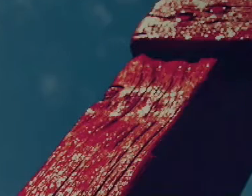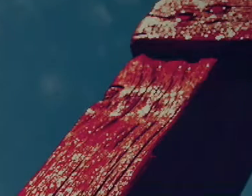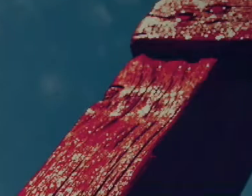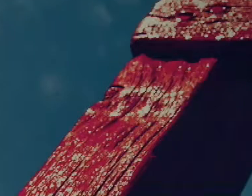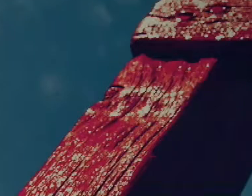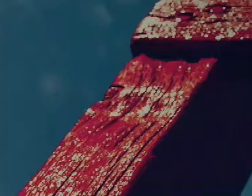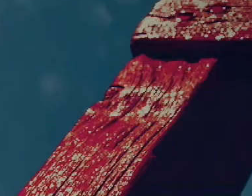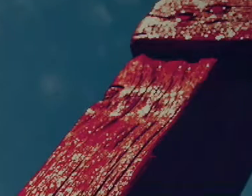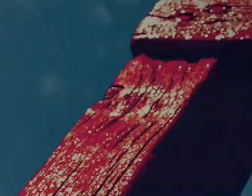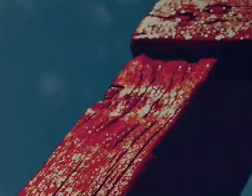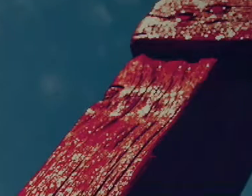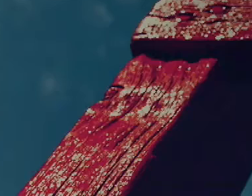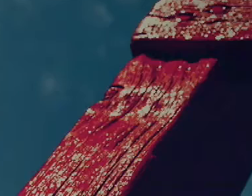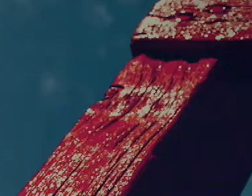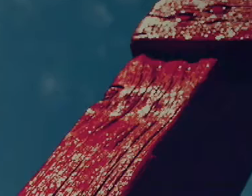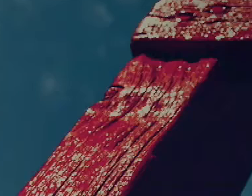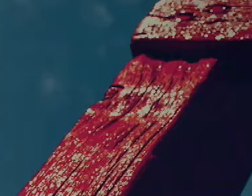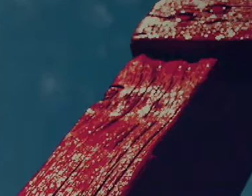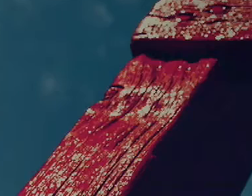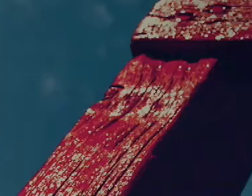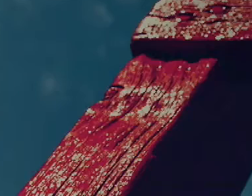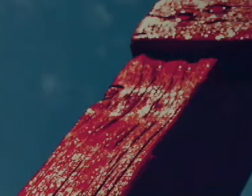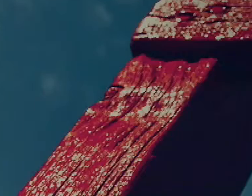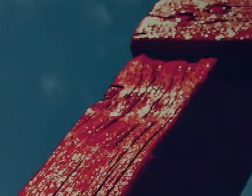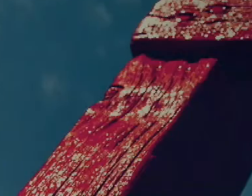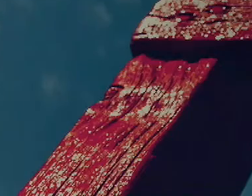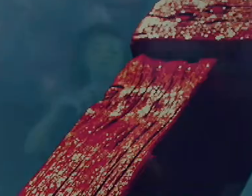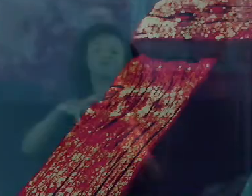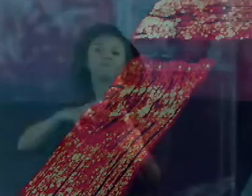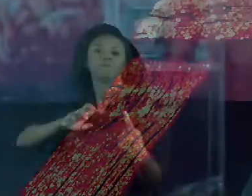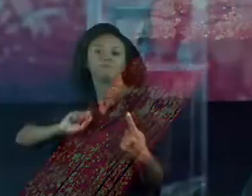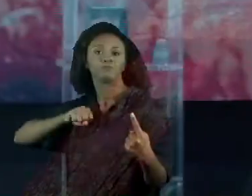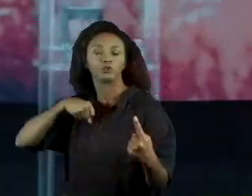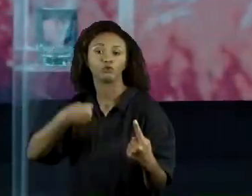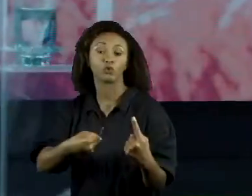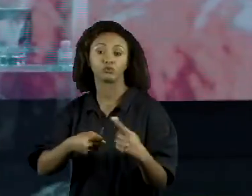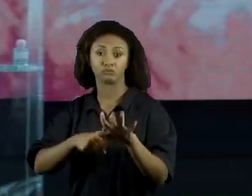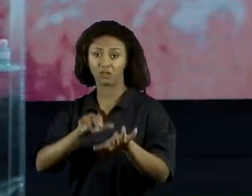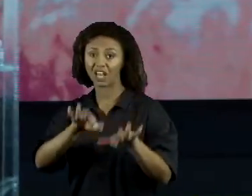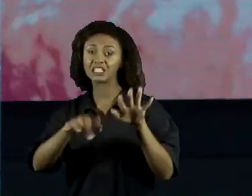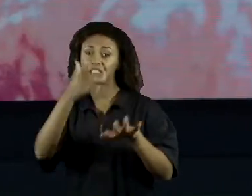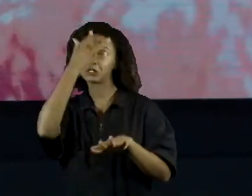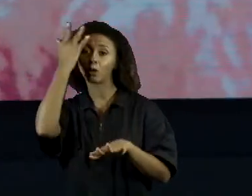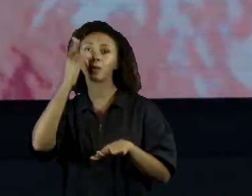Há pessoas que escolhem profissões pensando no lucro,